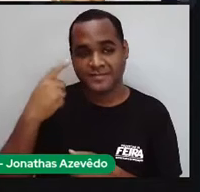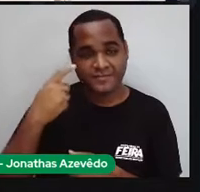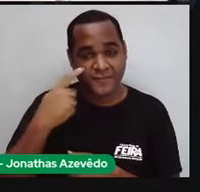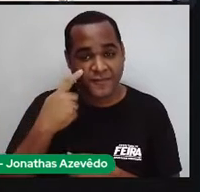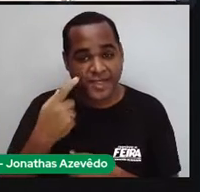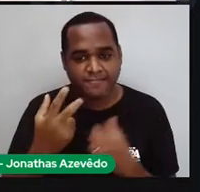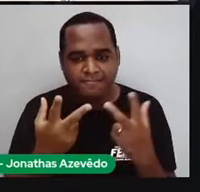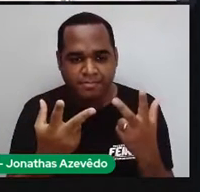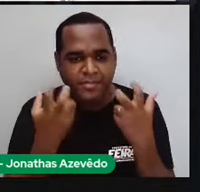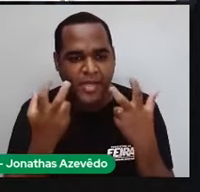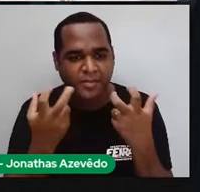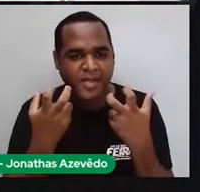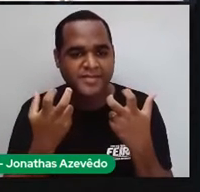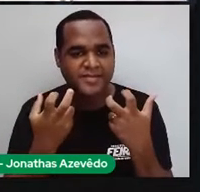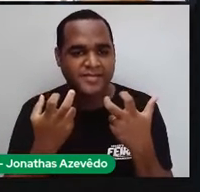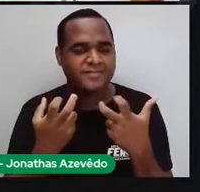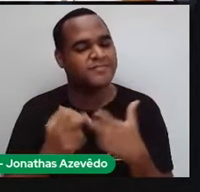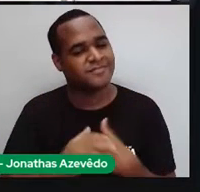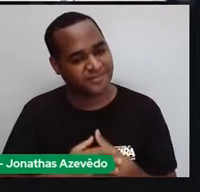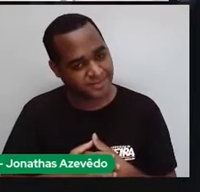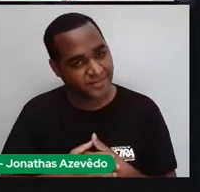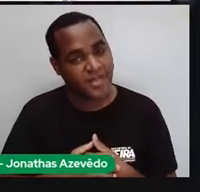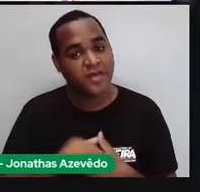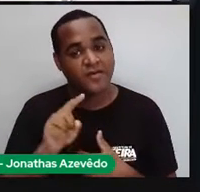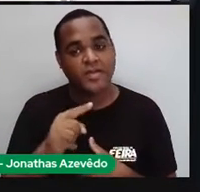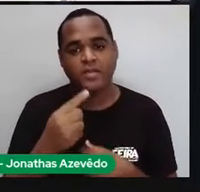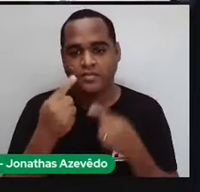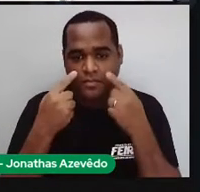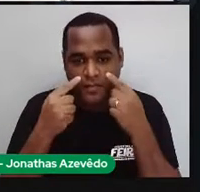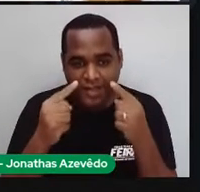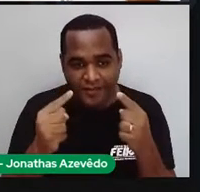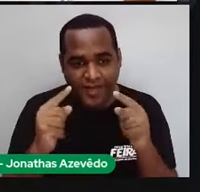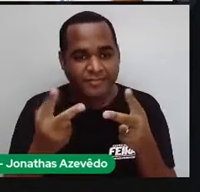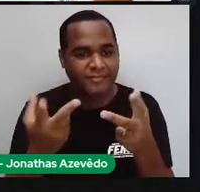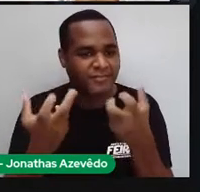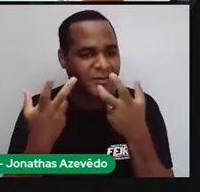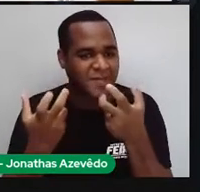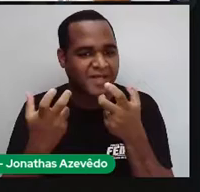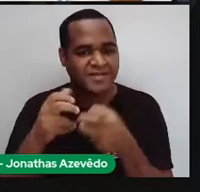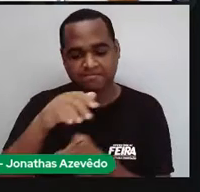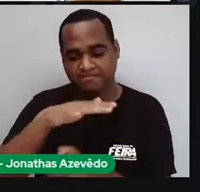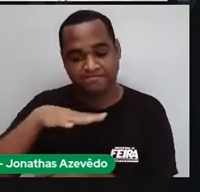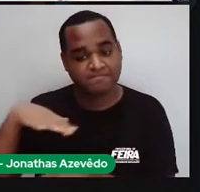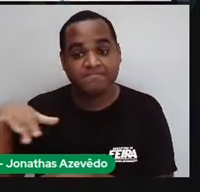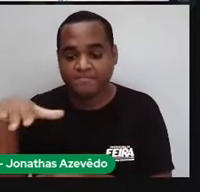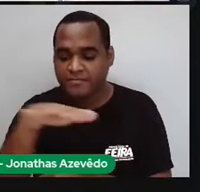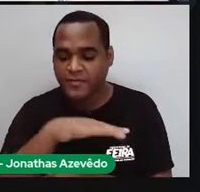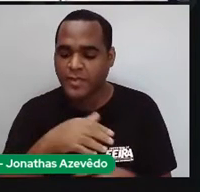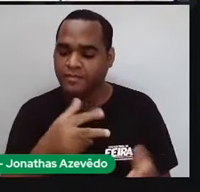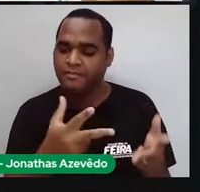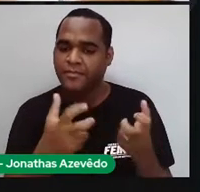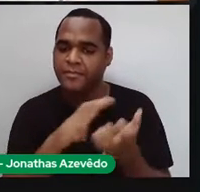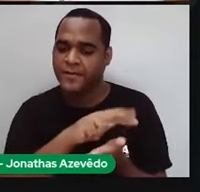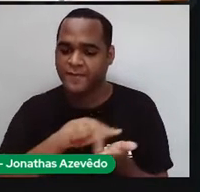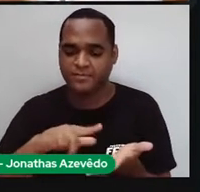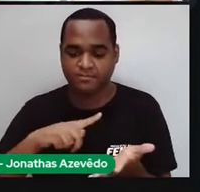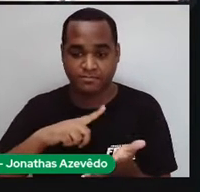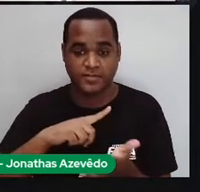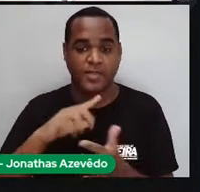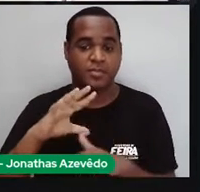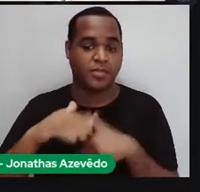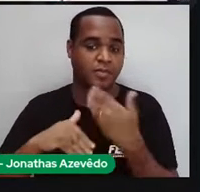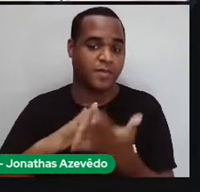observação e observe a sua volta e continue tentando perceber situações